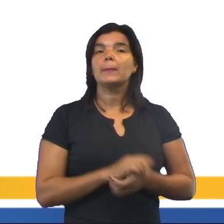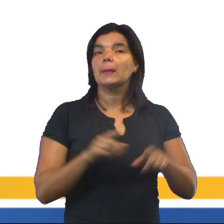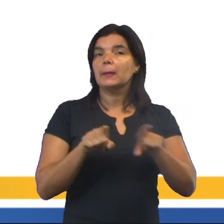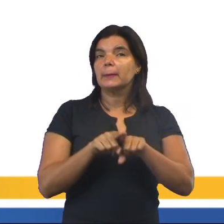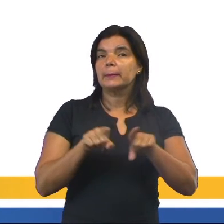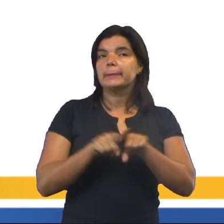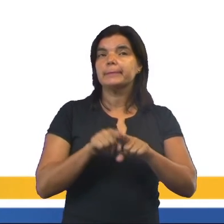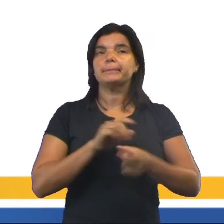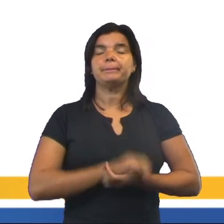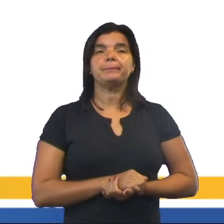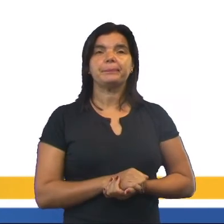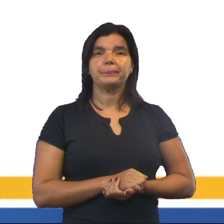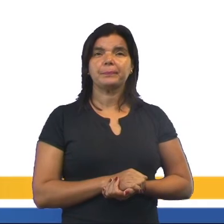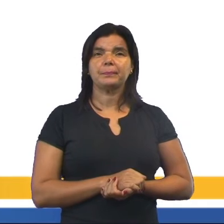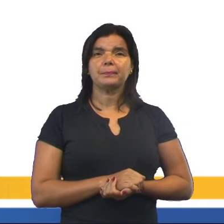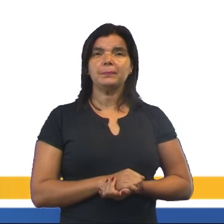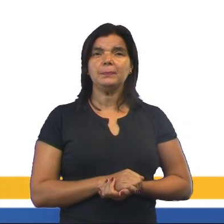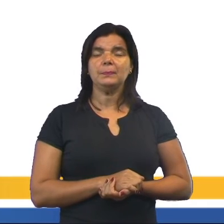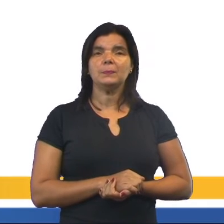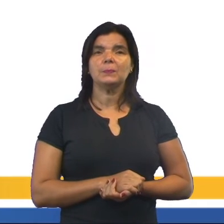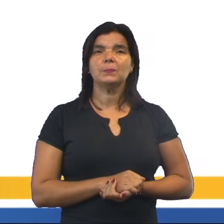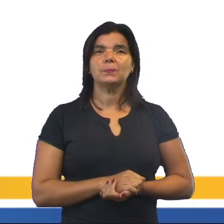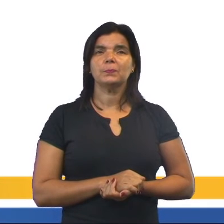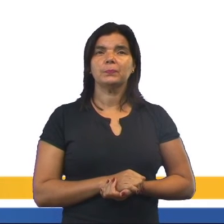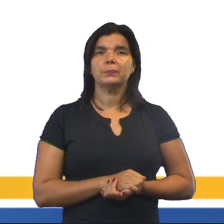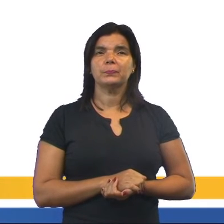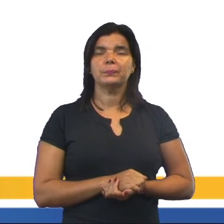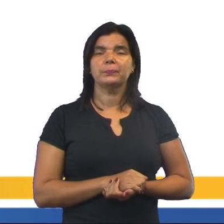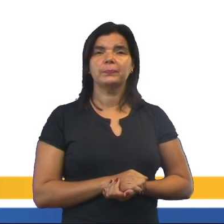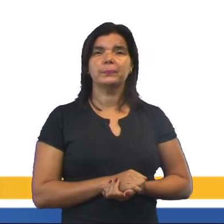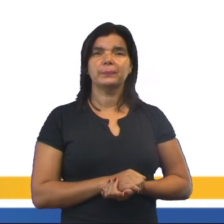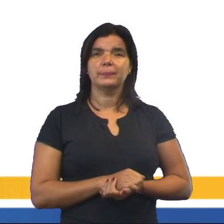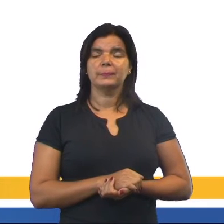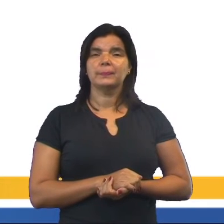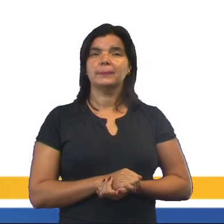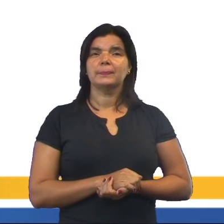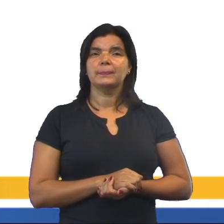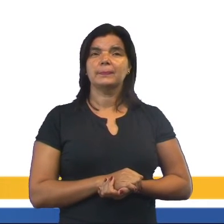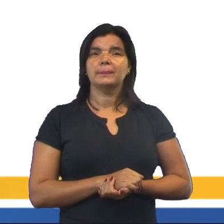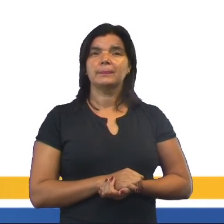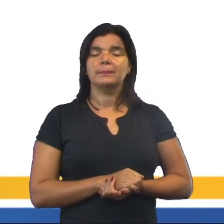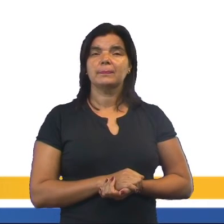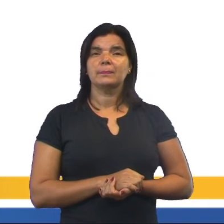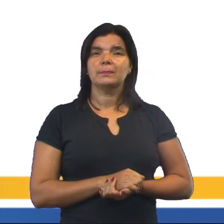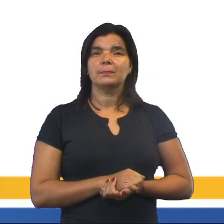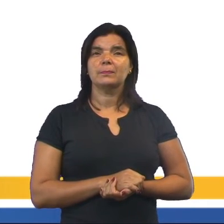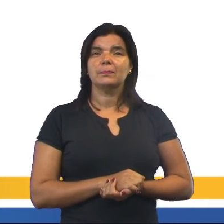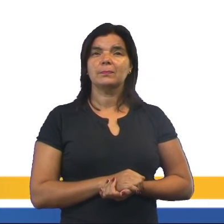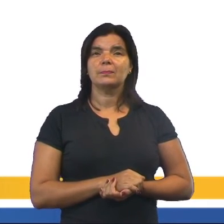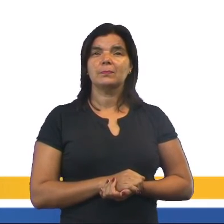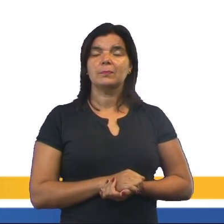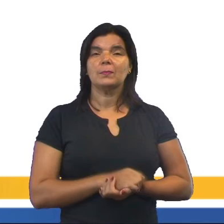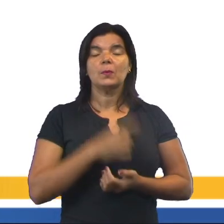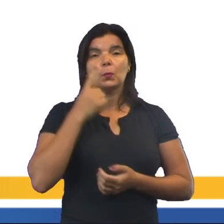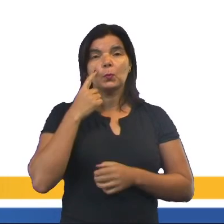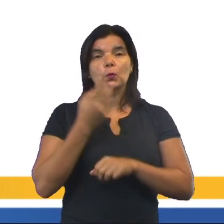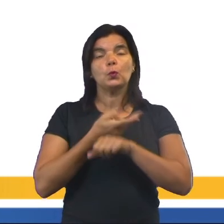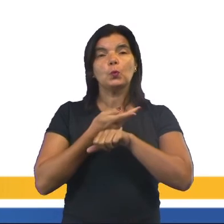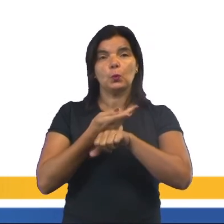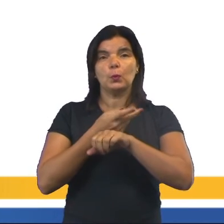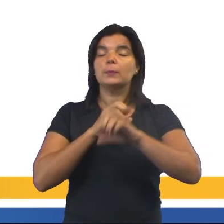Nós temos também uma profissão nova, é o Educational or Admissions Consultants, que são